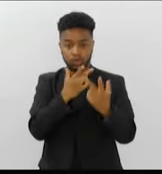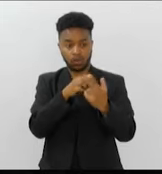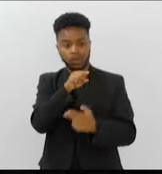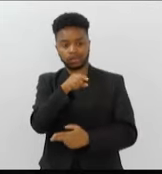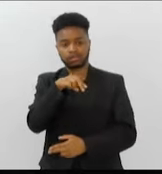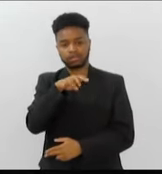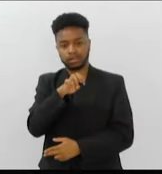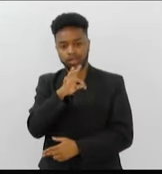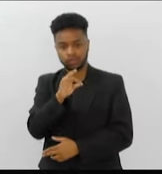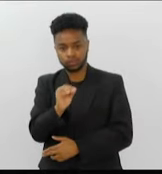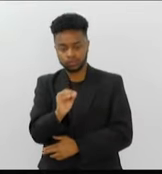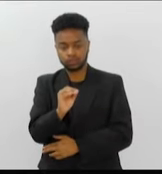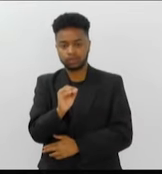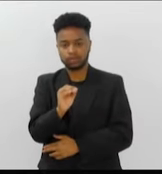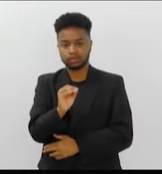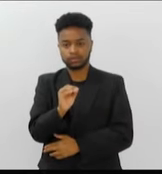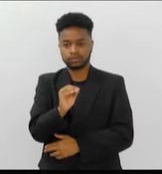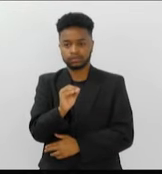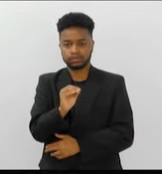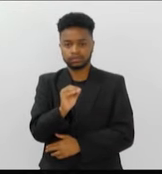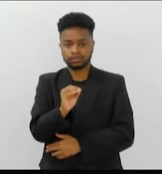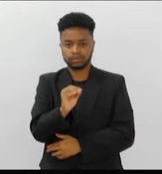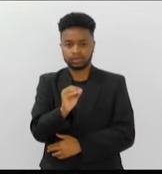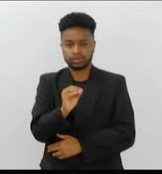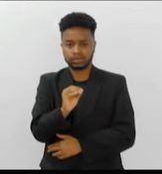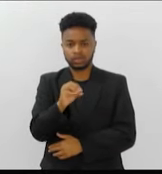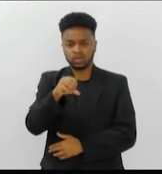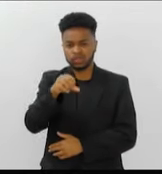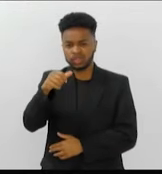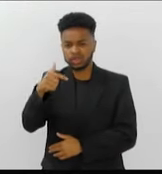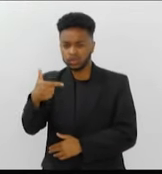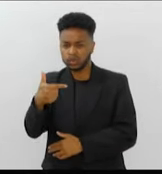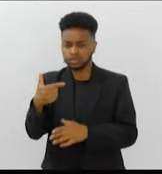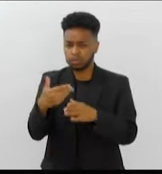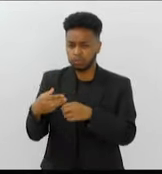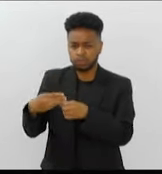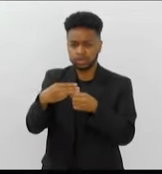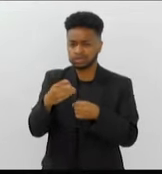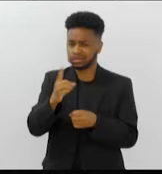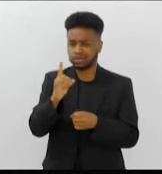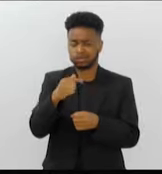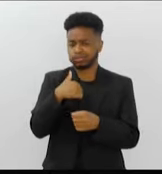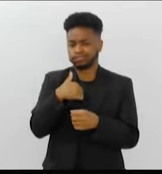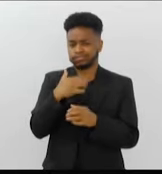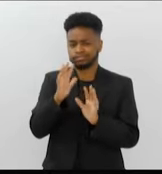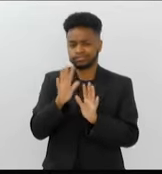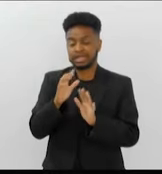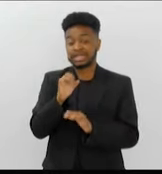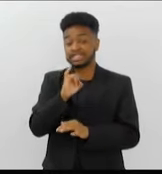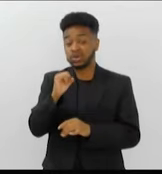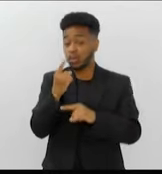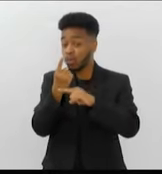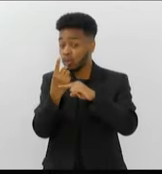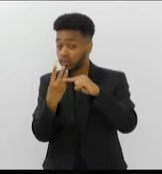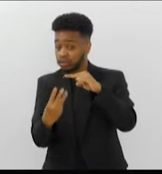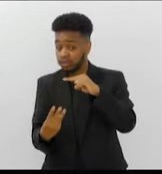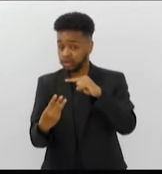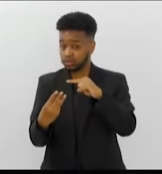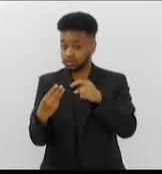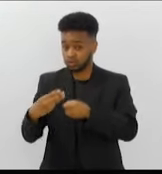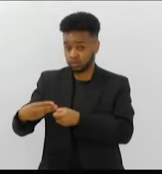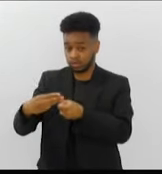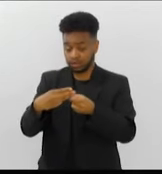Neto, não vou dizer nos 92 municípios, não quero nem isso, em um terço dos